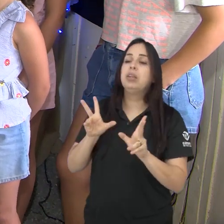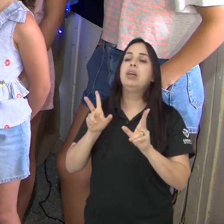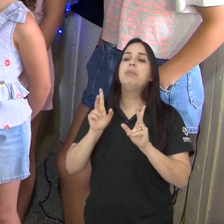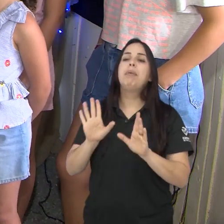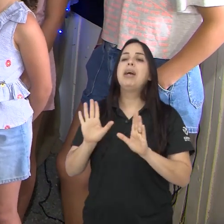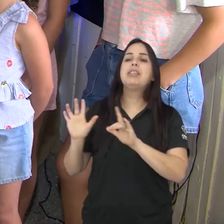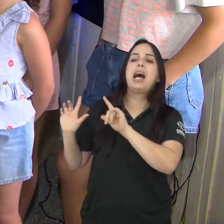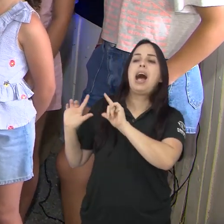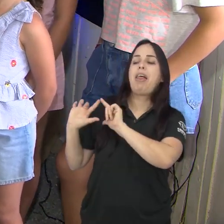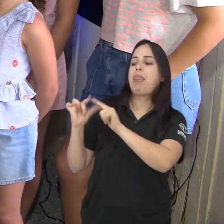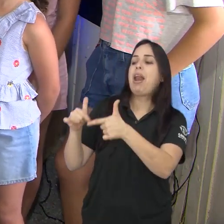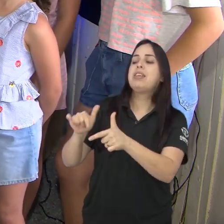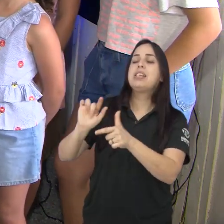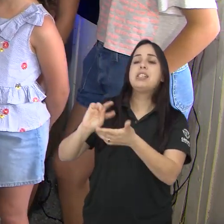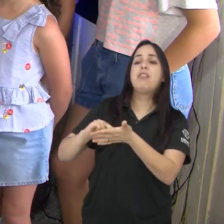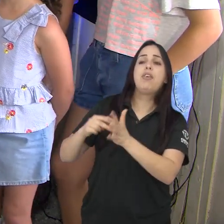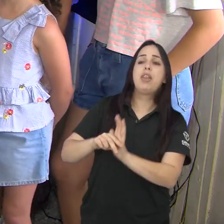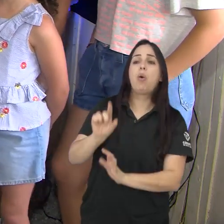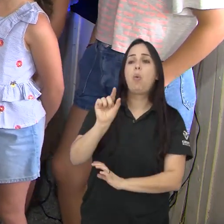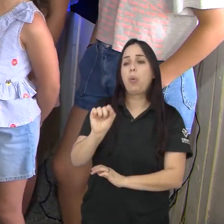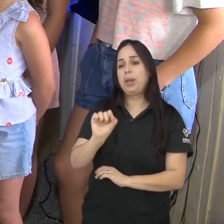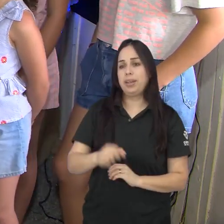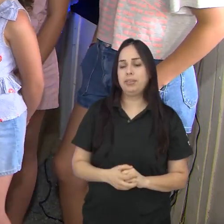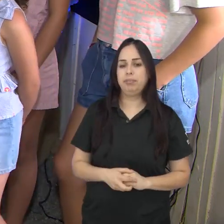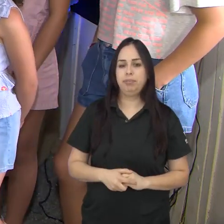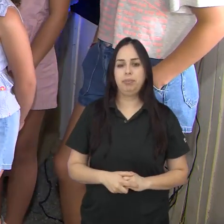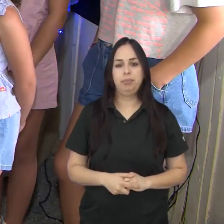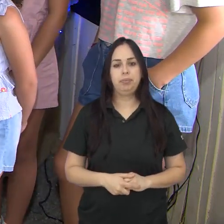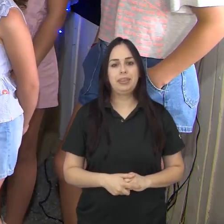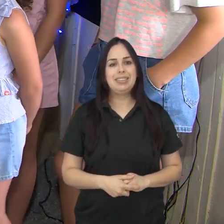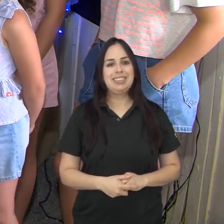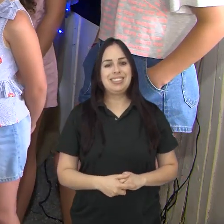que significa essa tradição de Natal para a senhora?